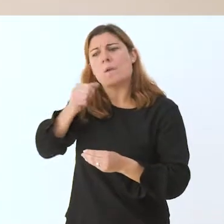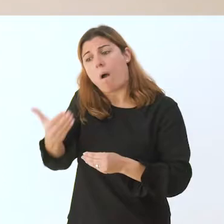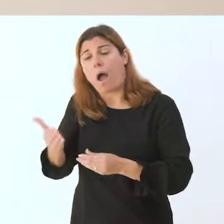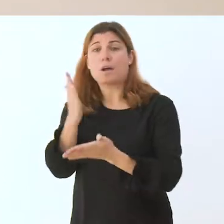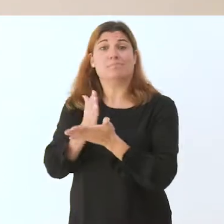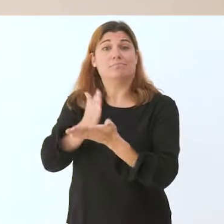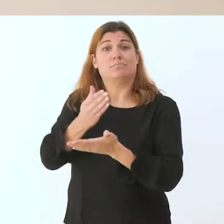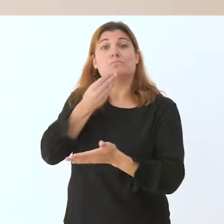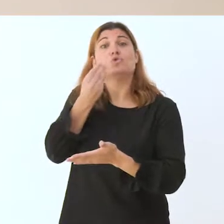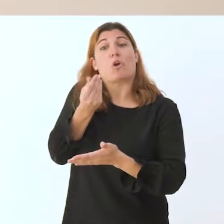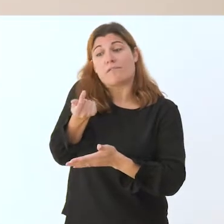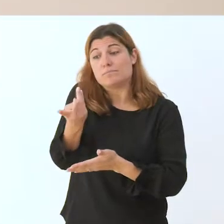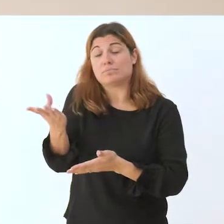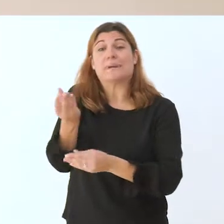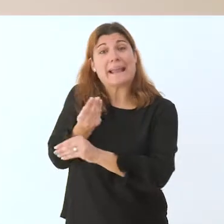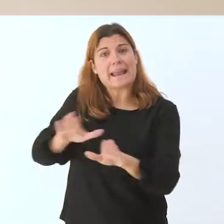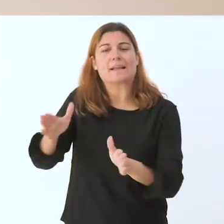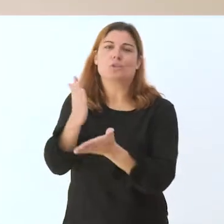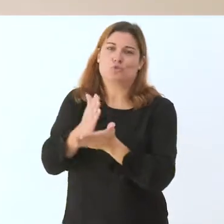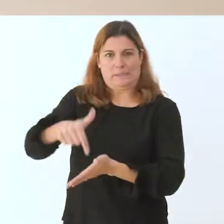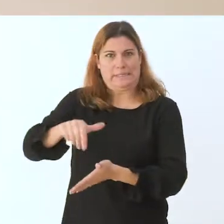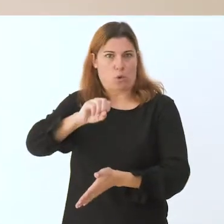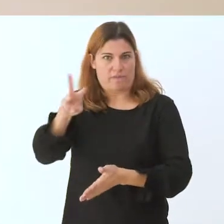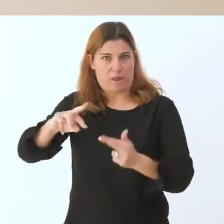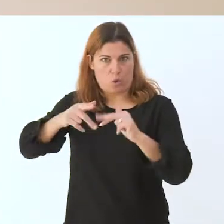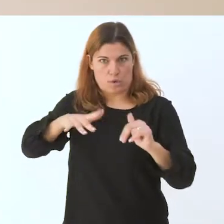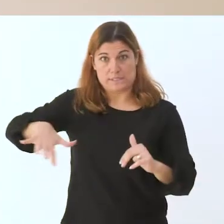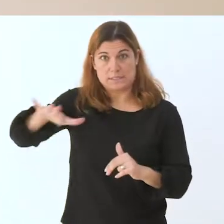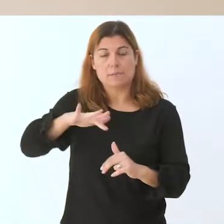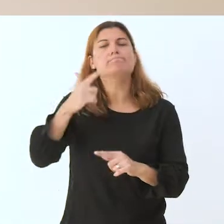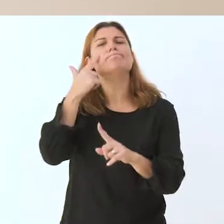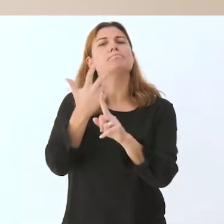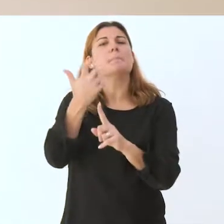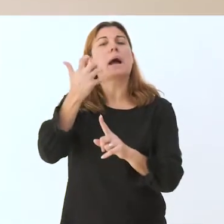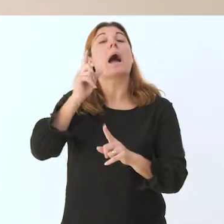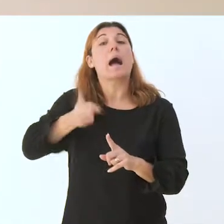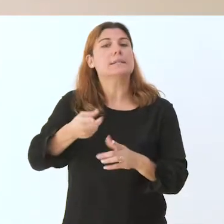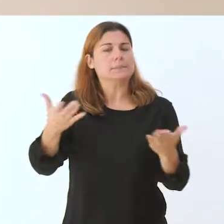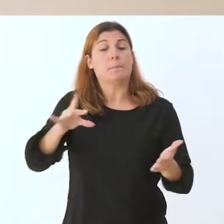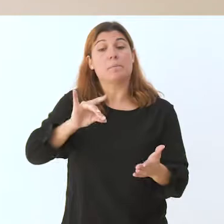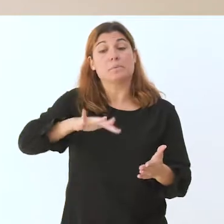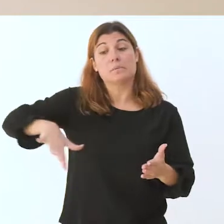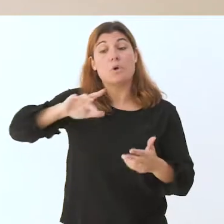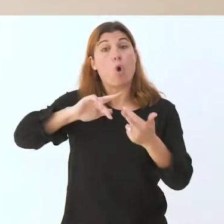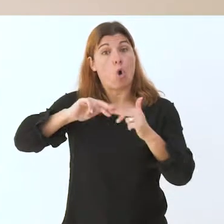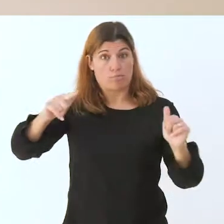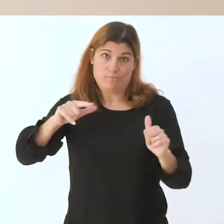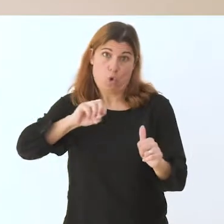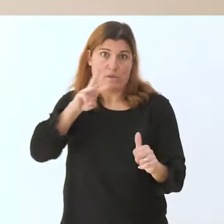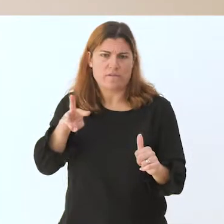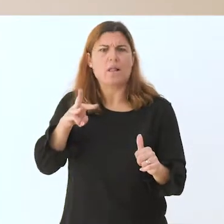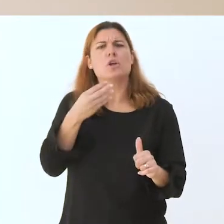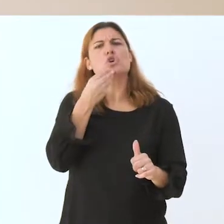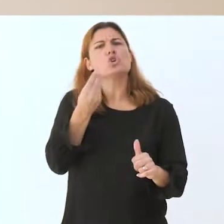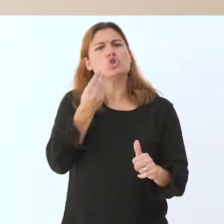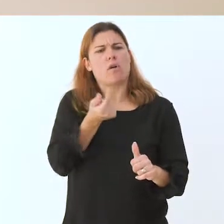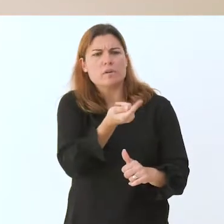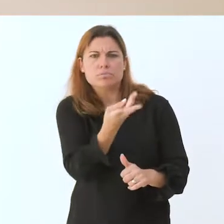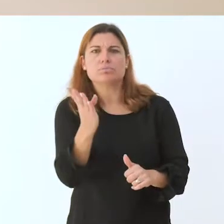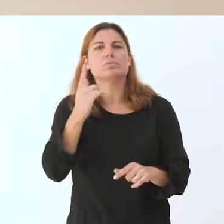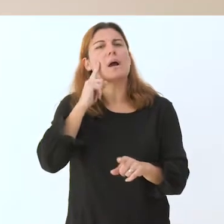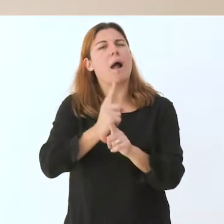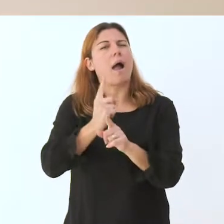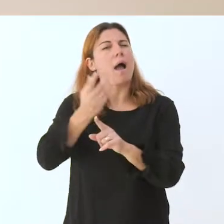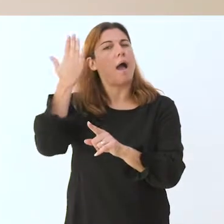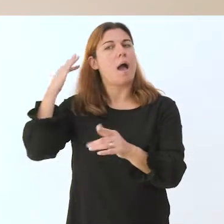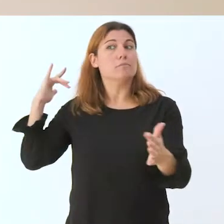crianças e jovens a estudar no concelho. Perante a intensidade do desafio, destaca-se o facto de Odivelas ser um município jovem e, desde